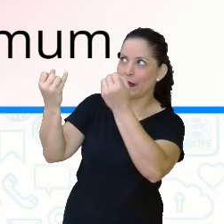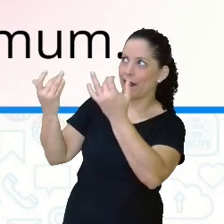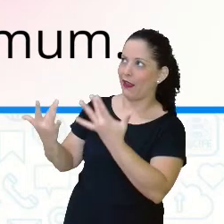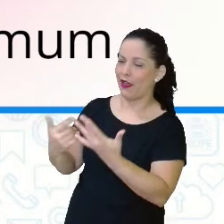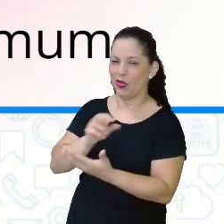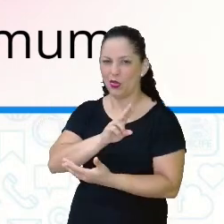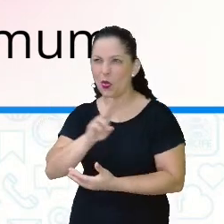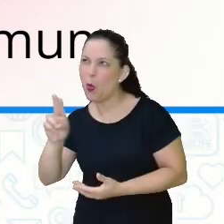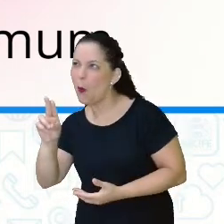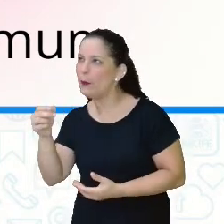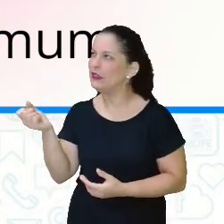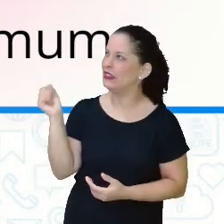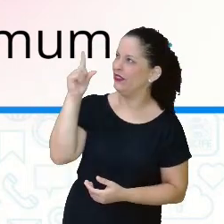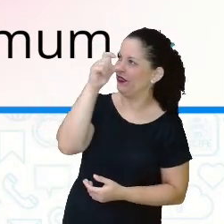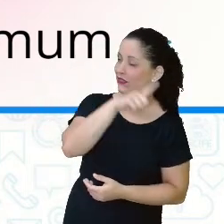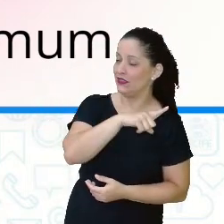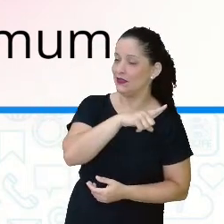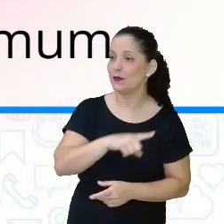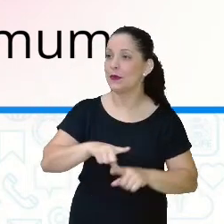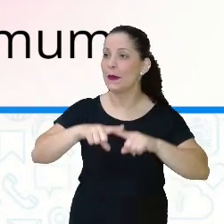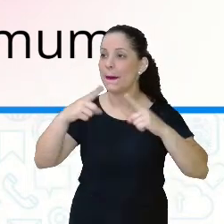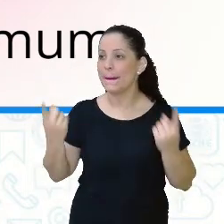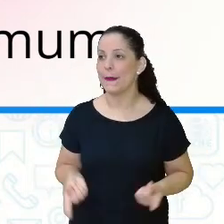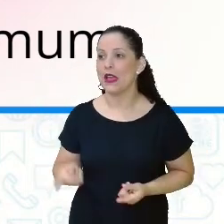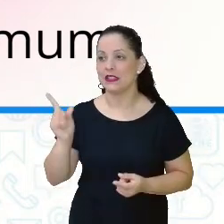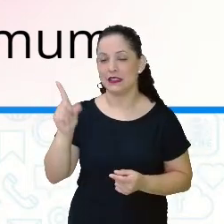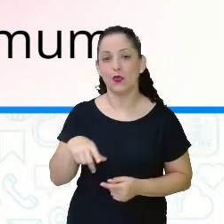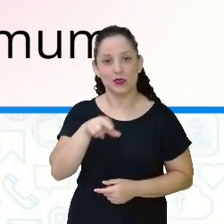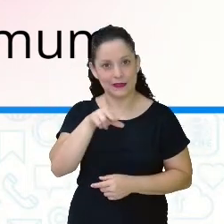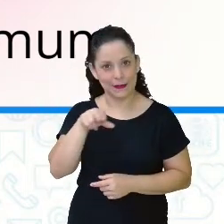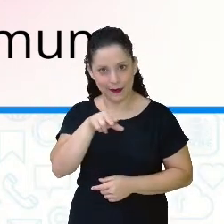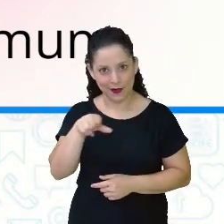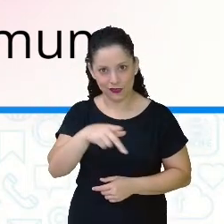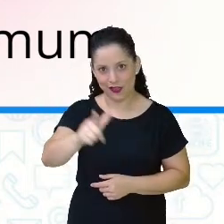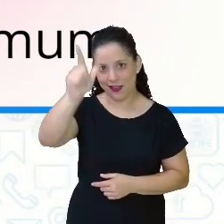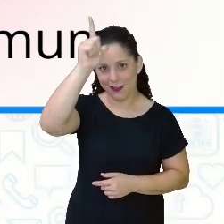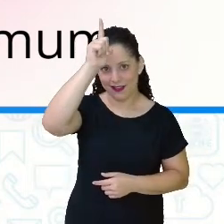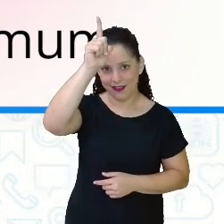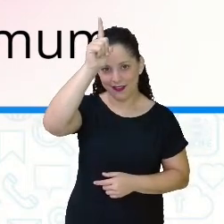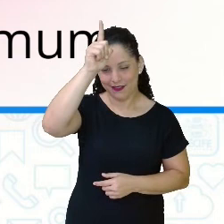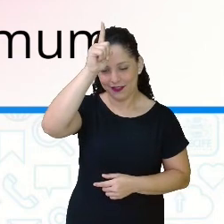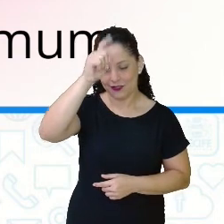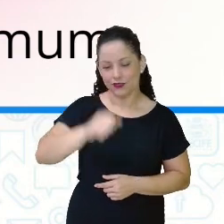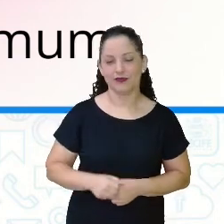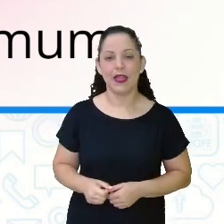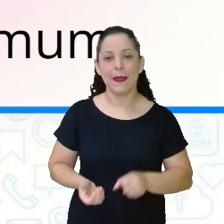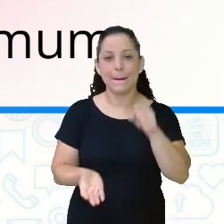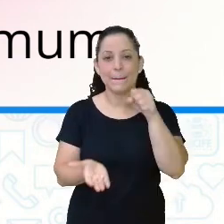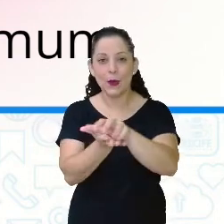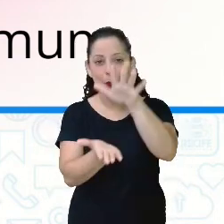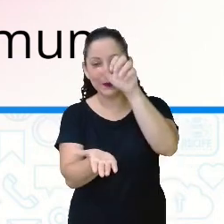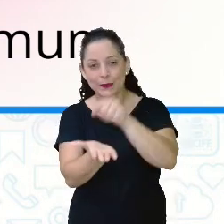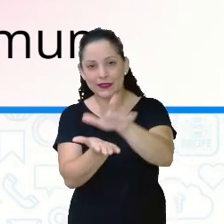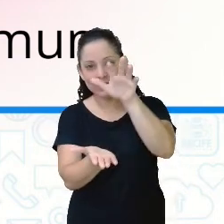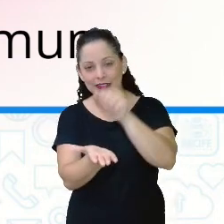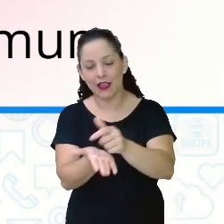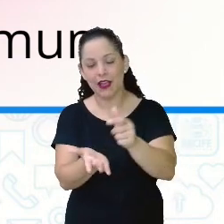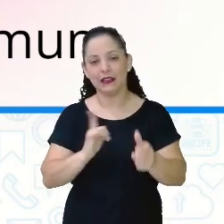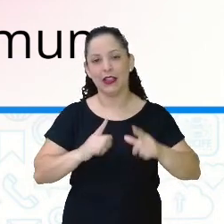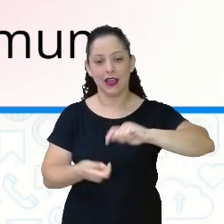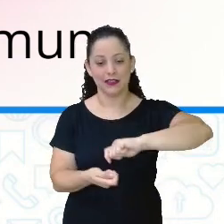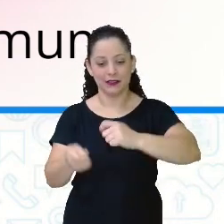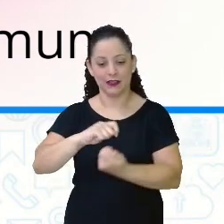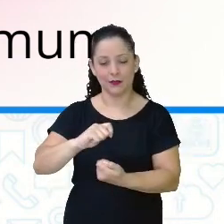nome dele, passar vergonha aqui. Mas são os irmãos Grimm, reescreveram e publicaram esses contos com algumas